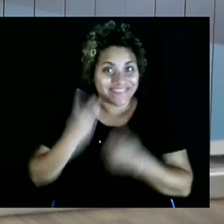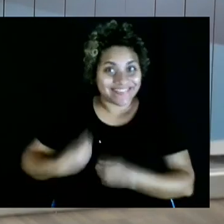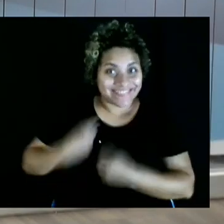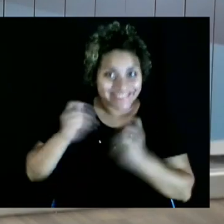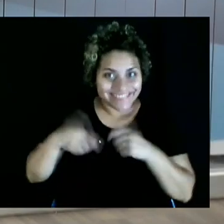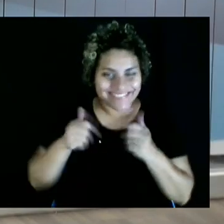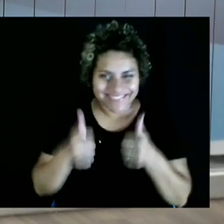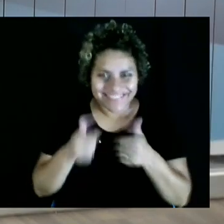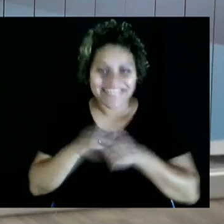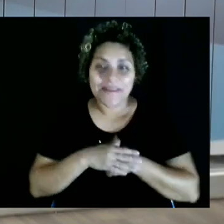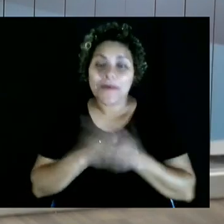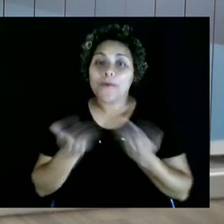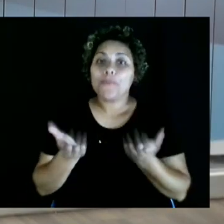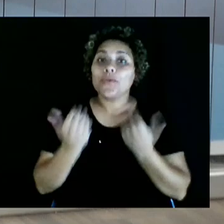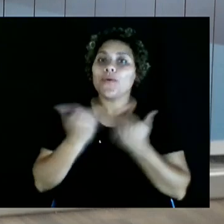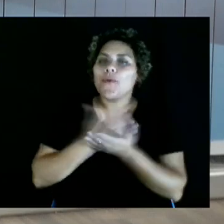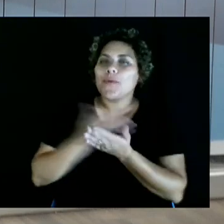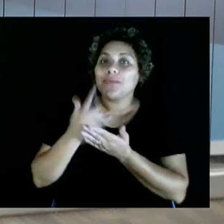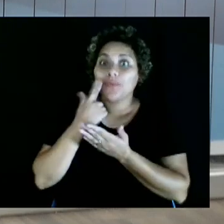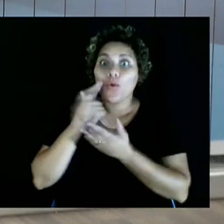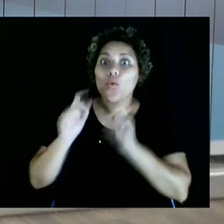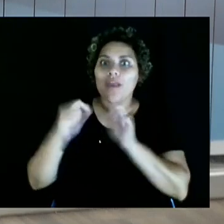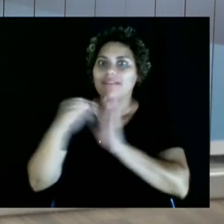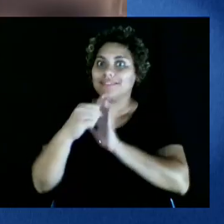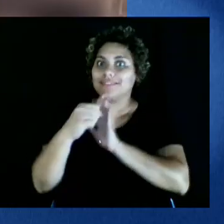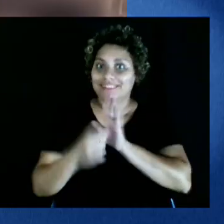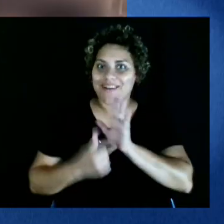os destaques de hoje.